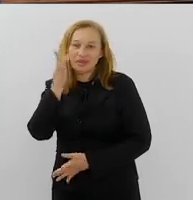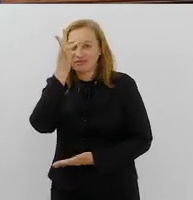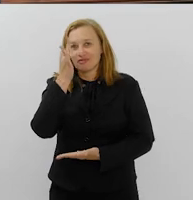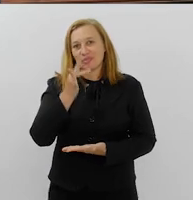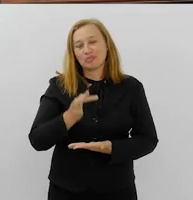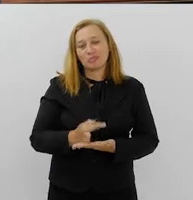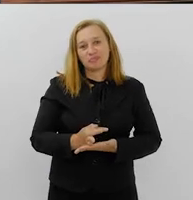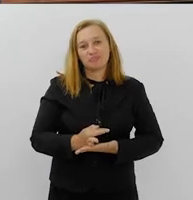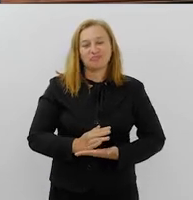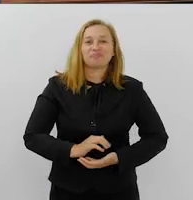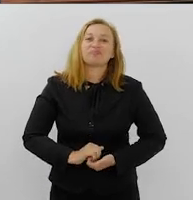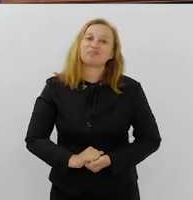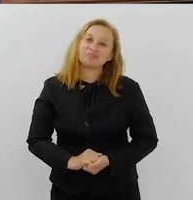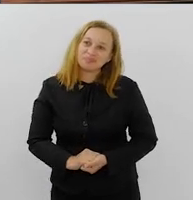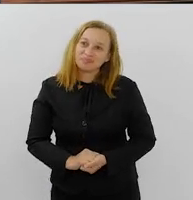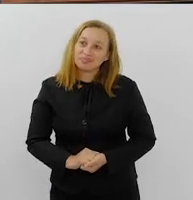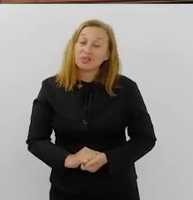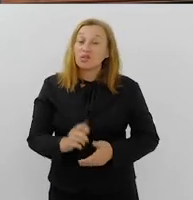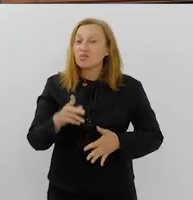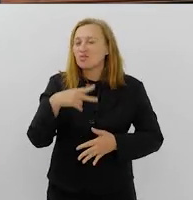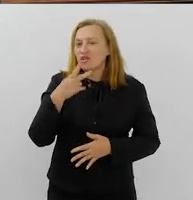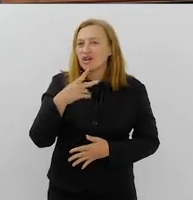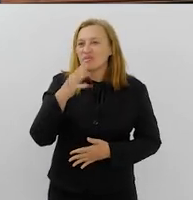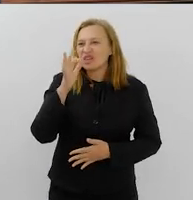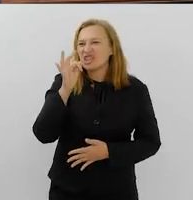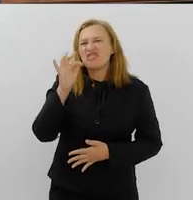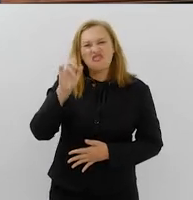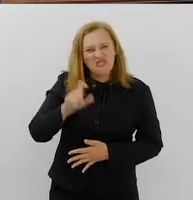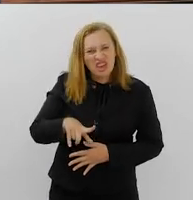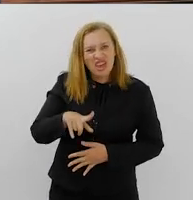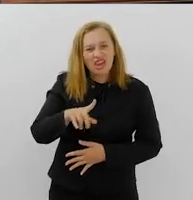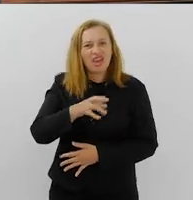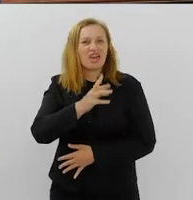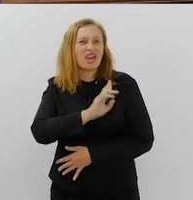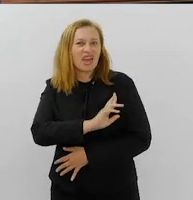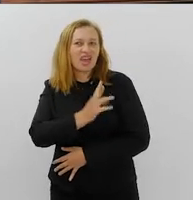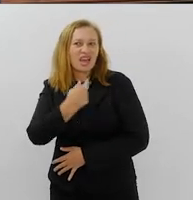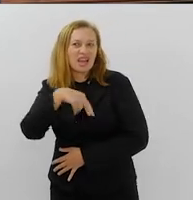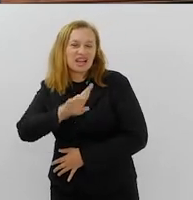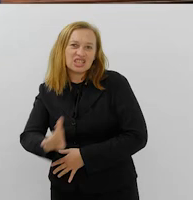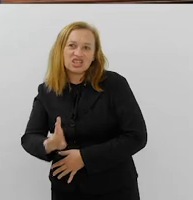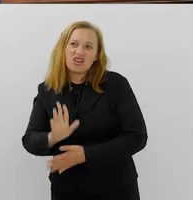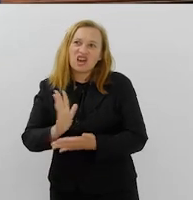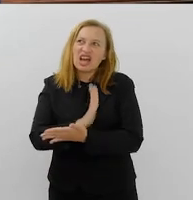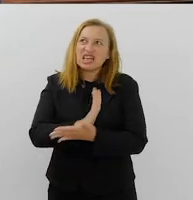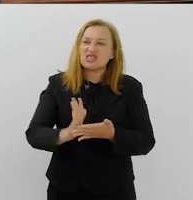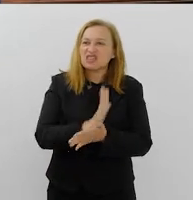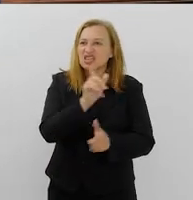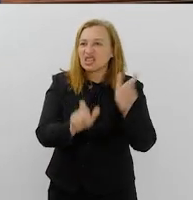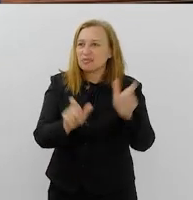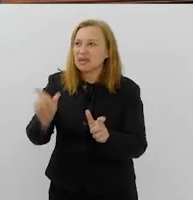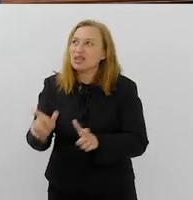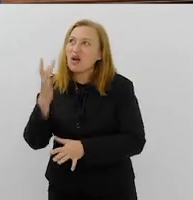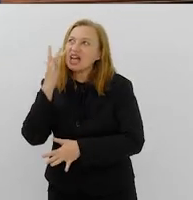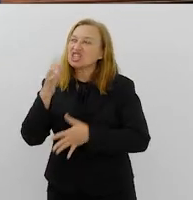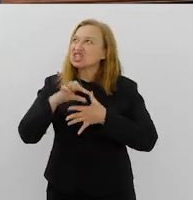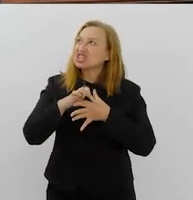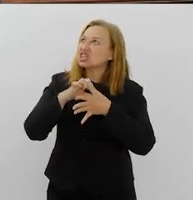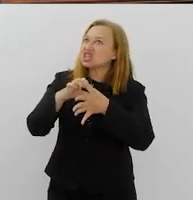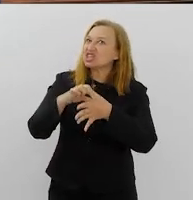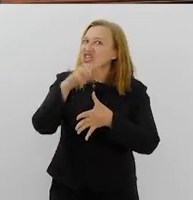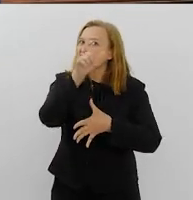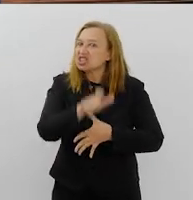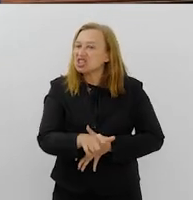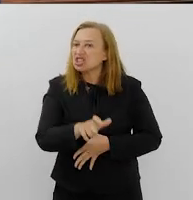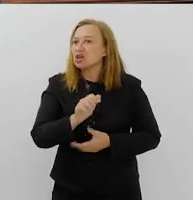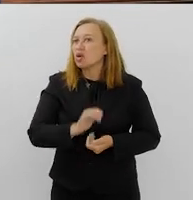principalmente a fé. E quando a gente fala de fé e de religião, muita gente acha que aqueles que são